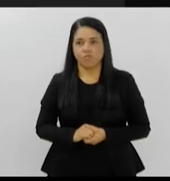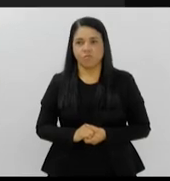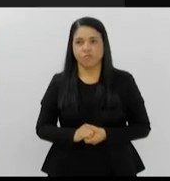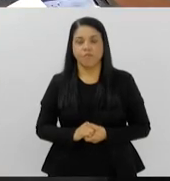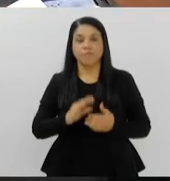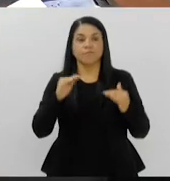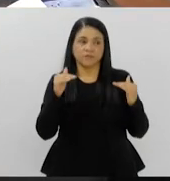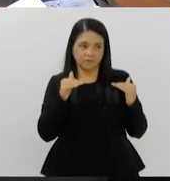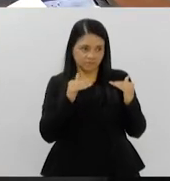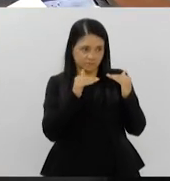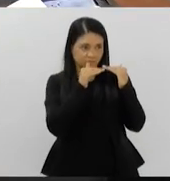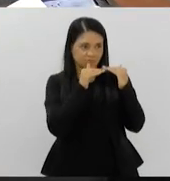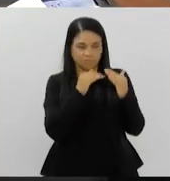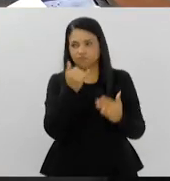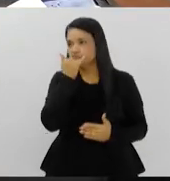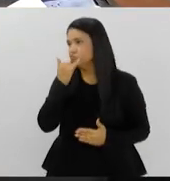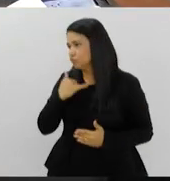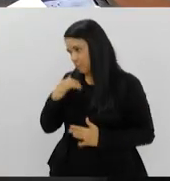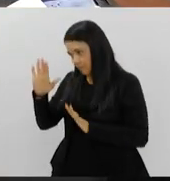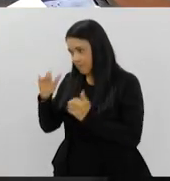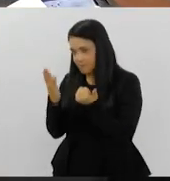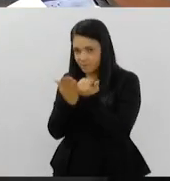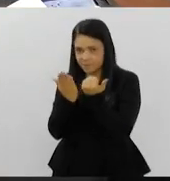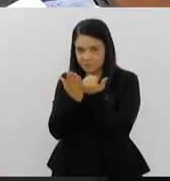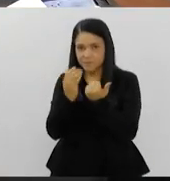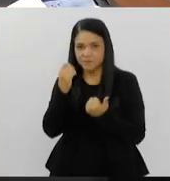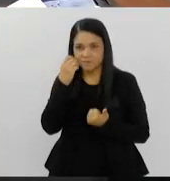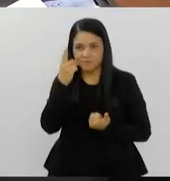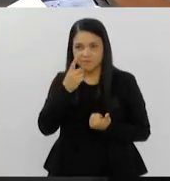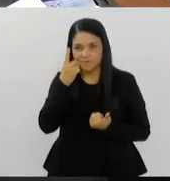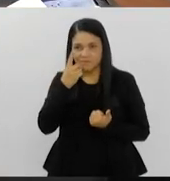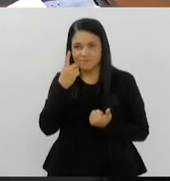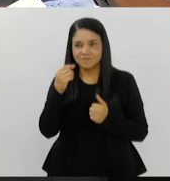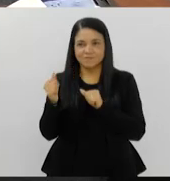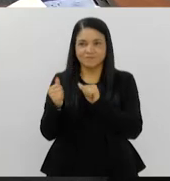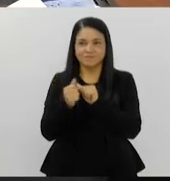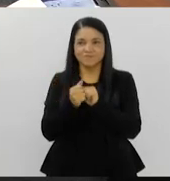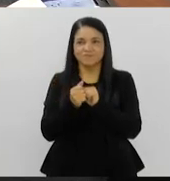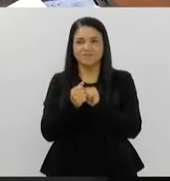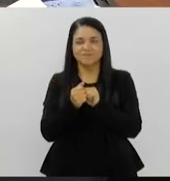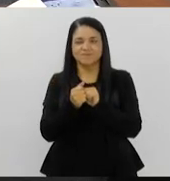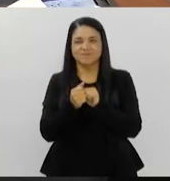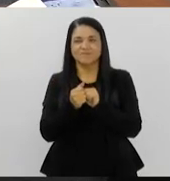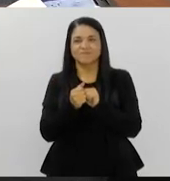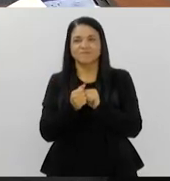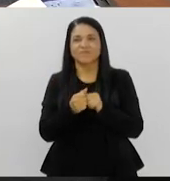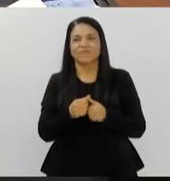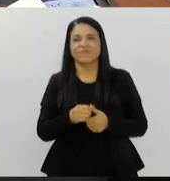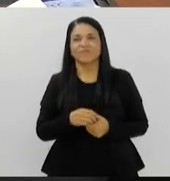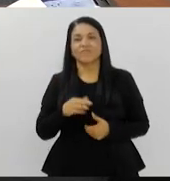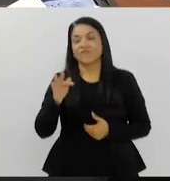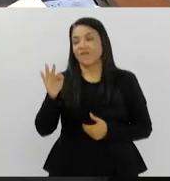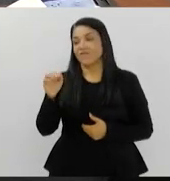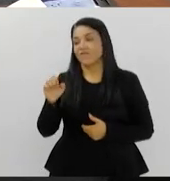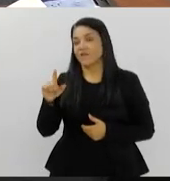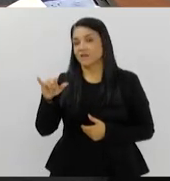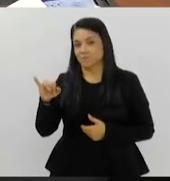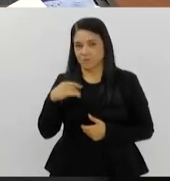Favorável, presidente. Perdão, deputado Malafaia. Eu e Malafaia juntos. O deputado Jorge Felipe Neto estava